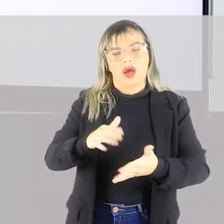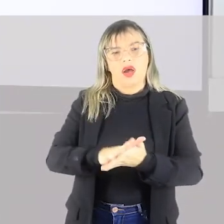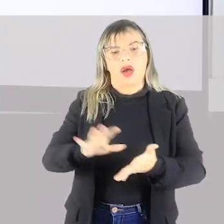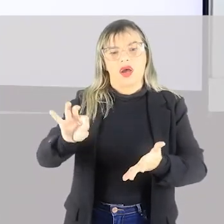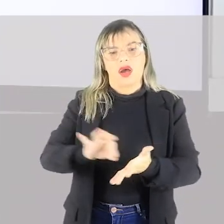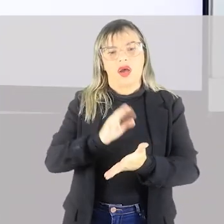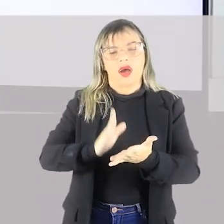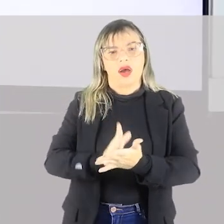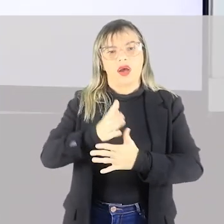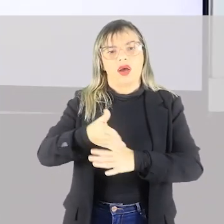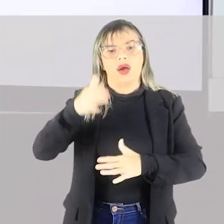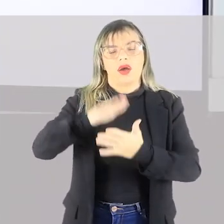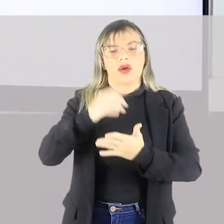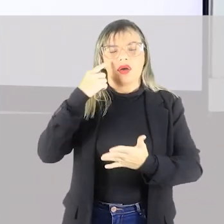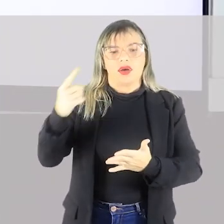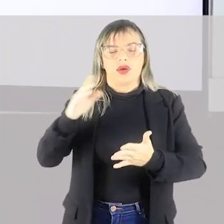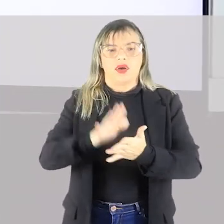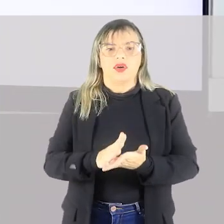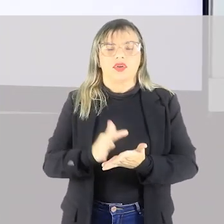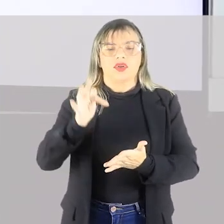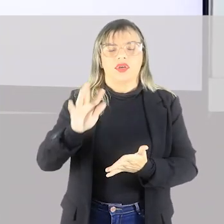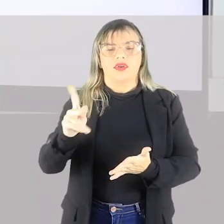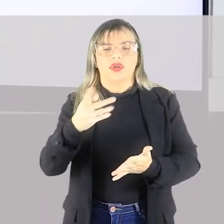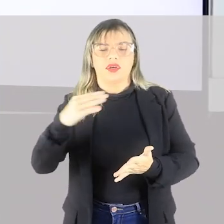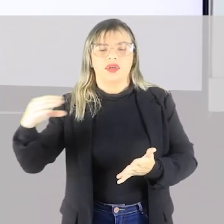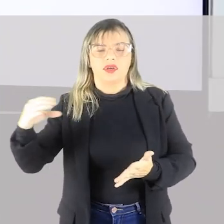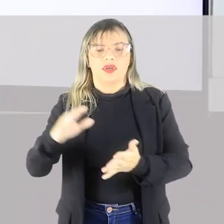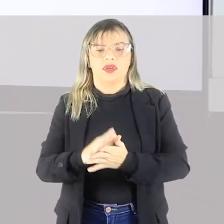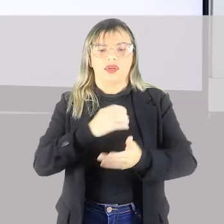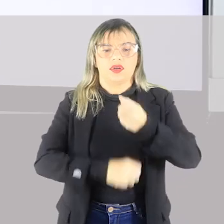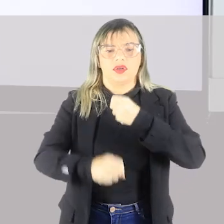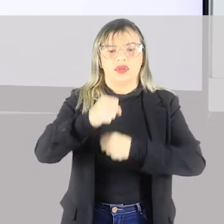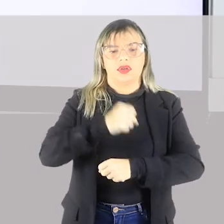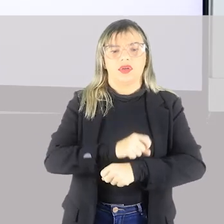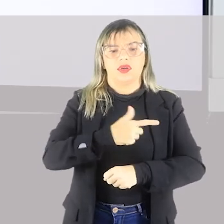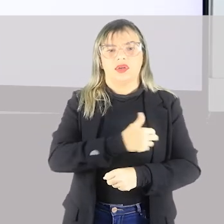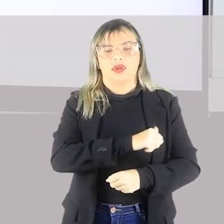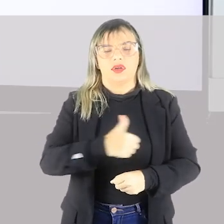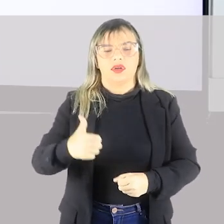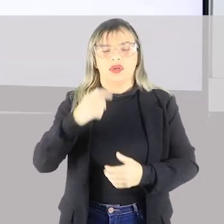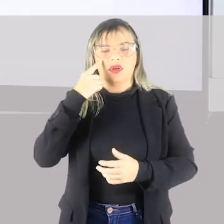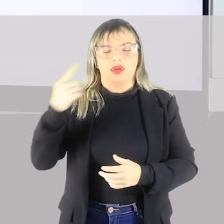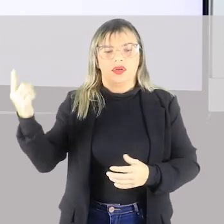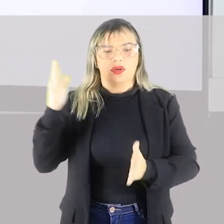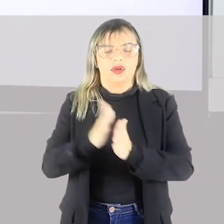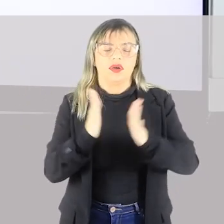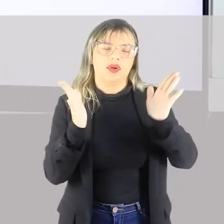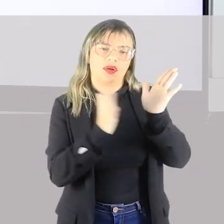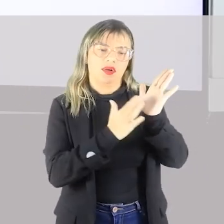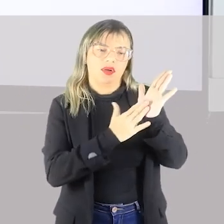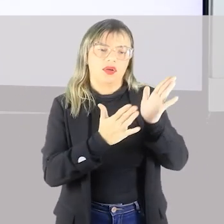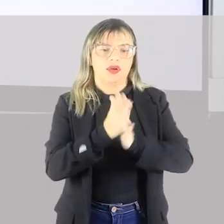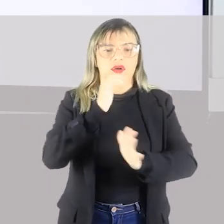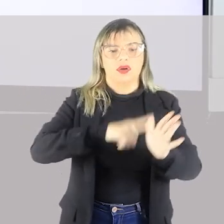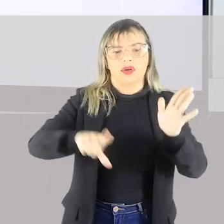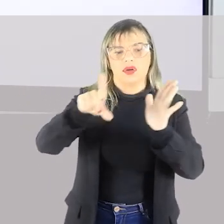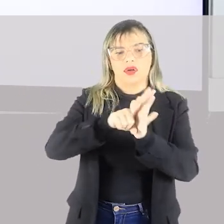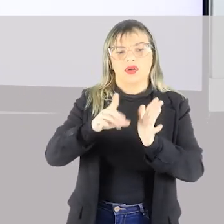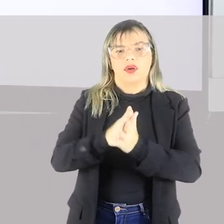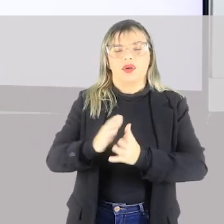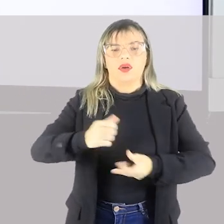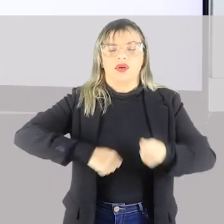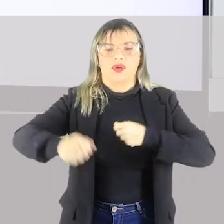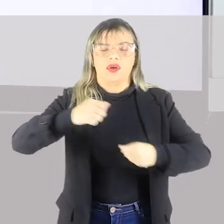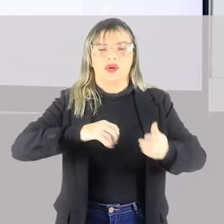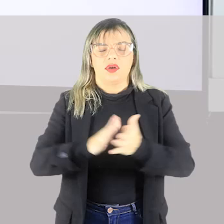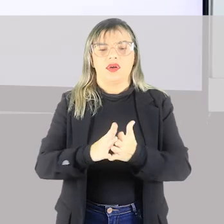Cardoso, né, em 2001. E ela já estabelece legalmente, na forma da lei, a gestão democrática da cidade